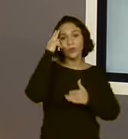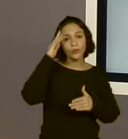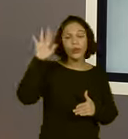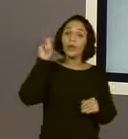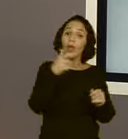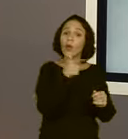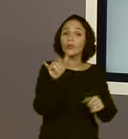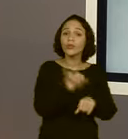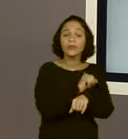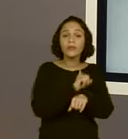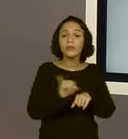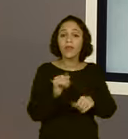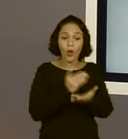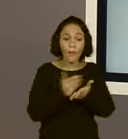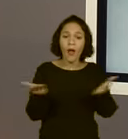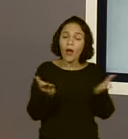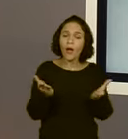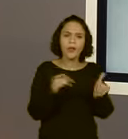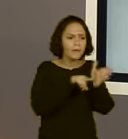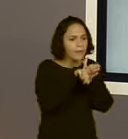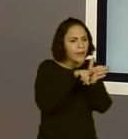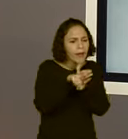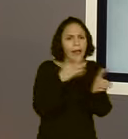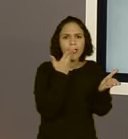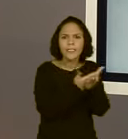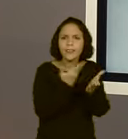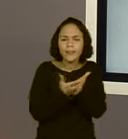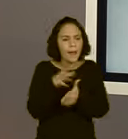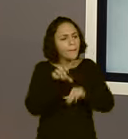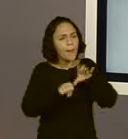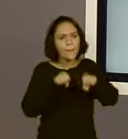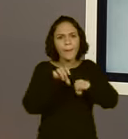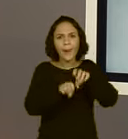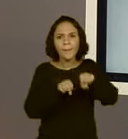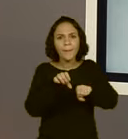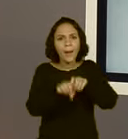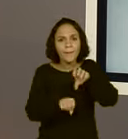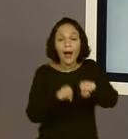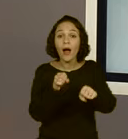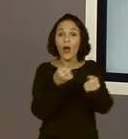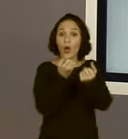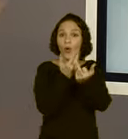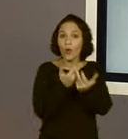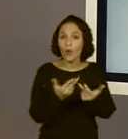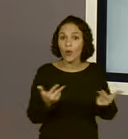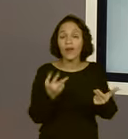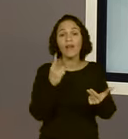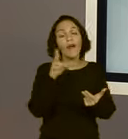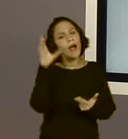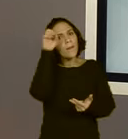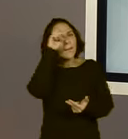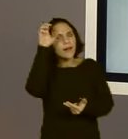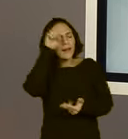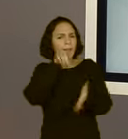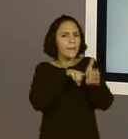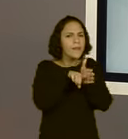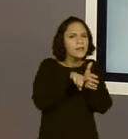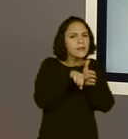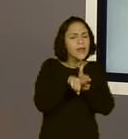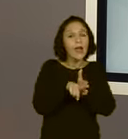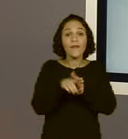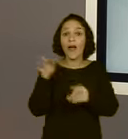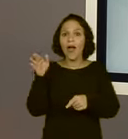sonho. Você pode começar desde já a investir em coisas que você pode aprender,